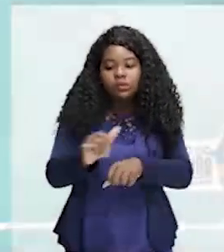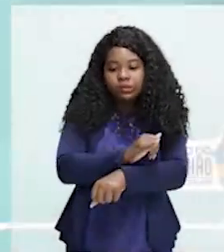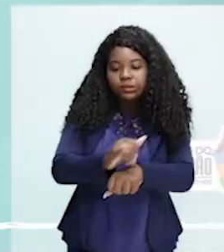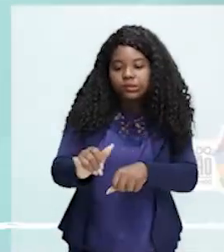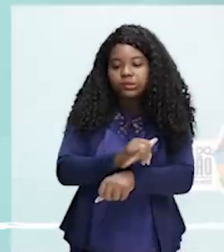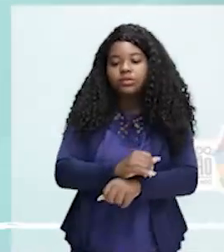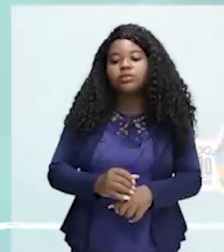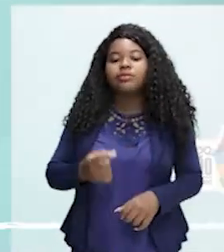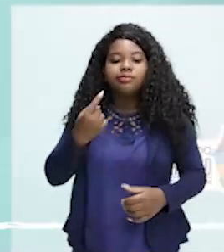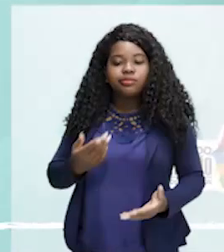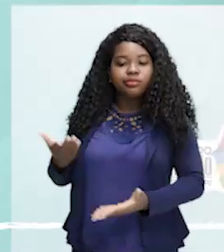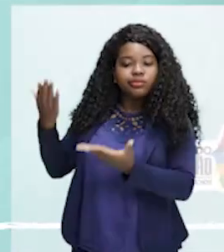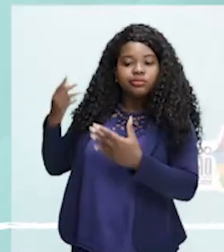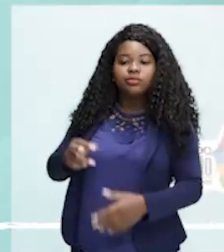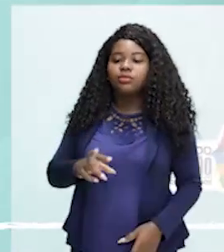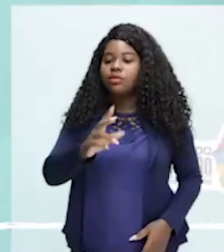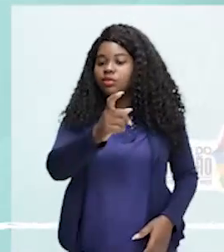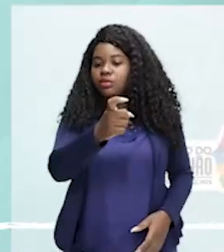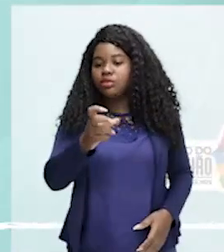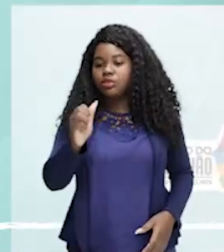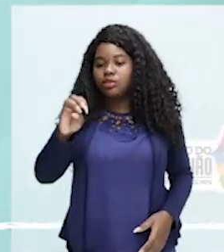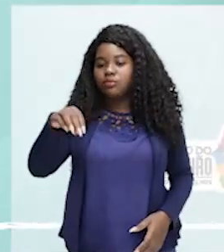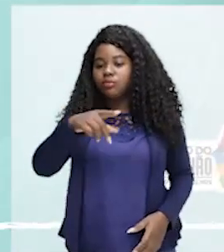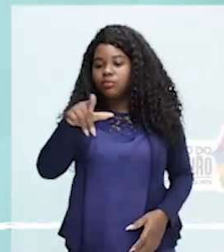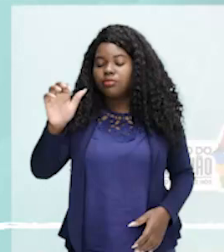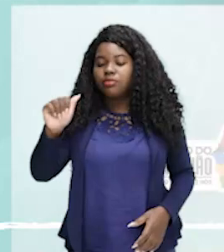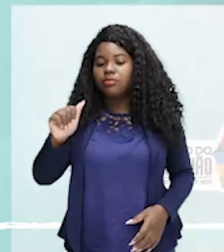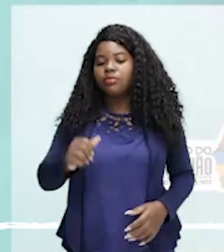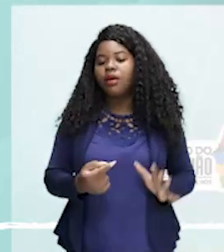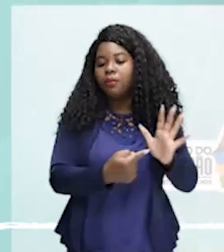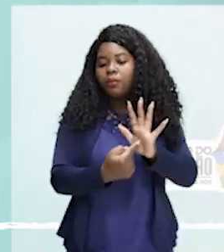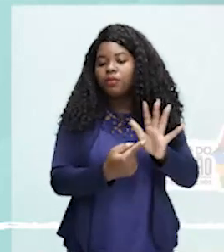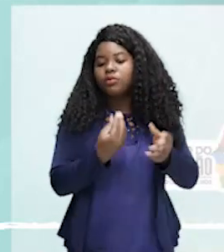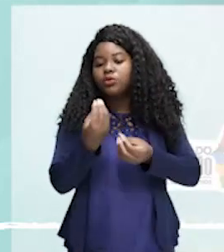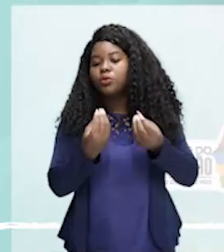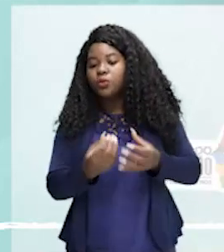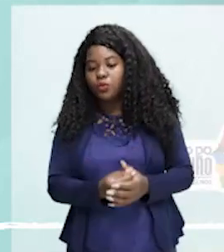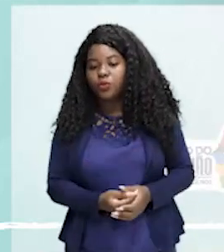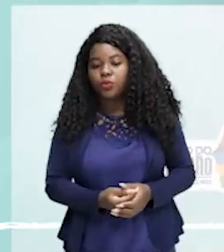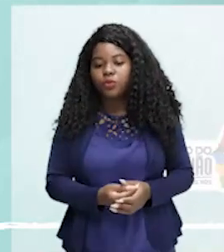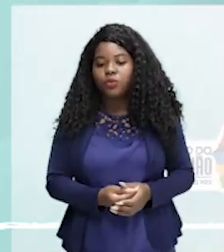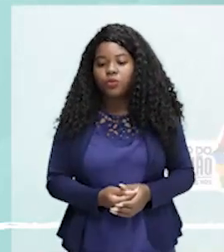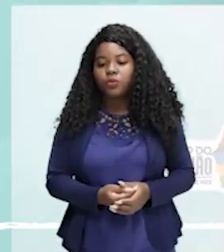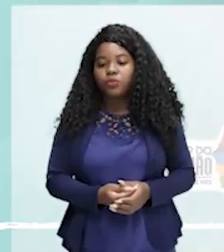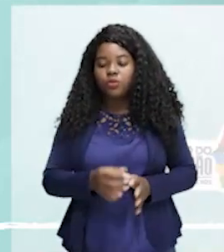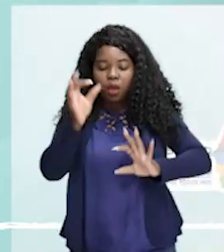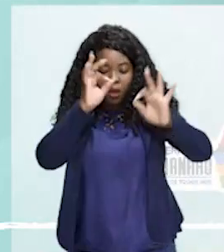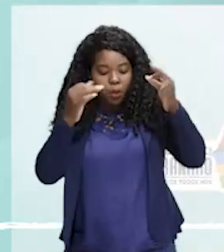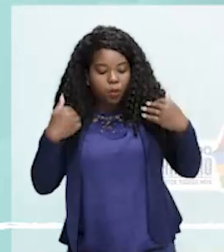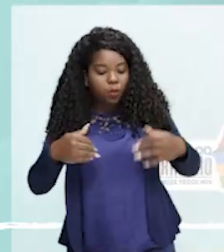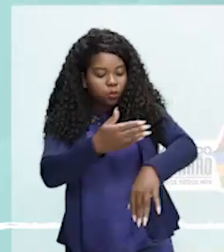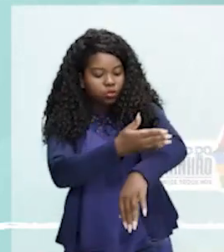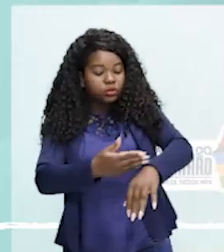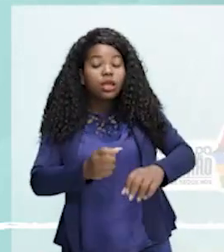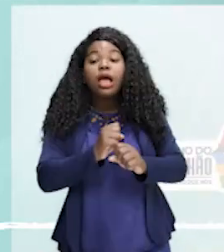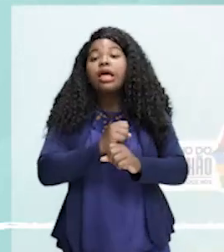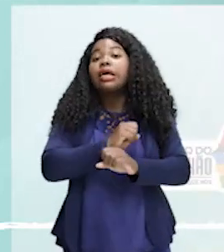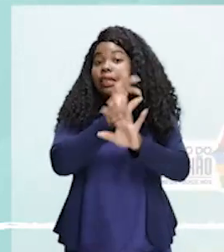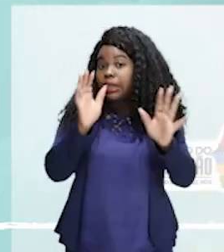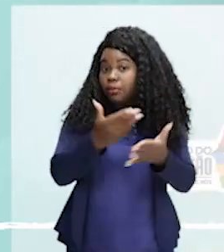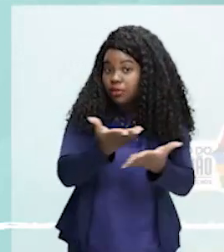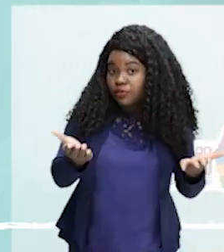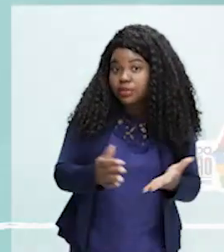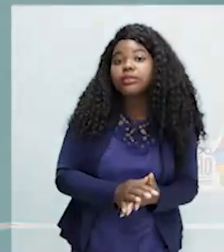xamãs tungus, por exemplo, eles mostram isso com figurinos, entre outras coisas. Deixar claro, nos Estados Unidos, na